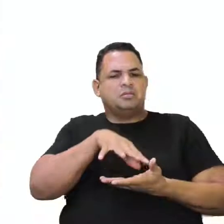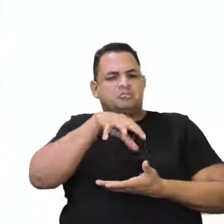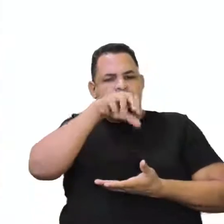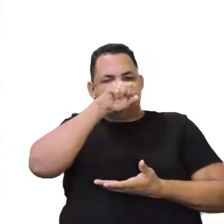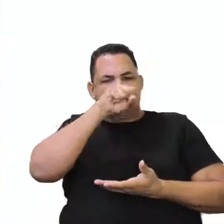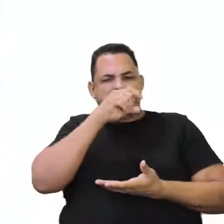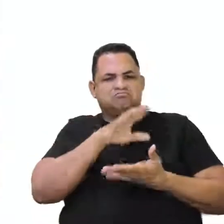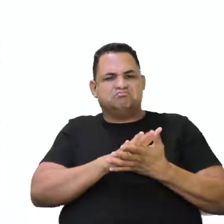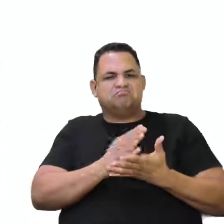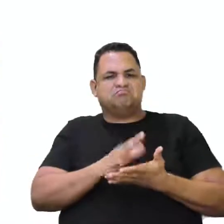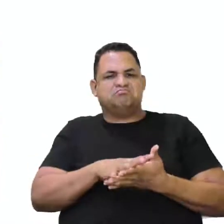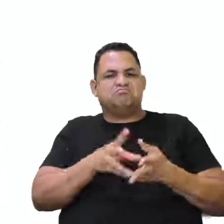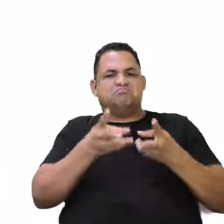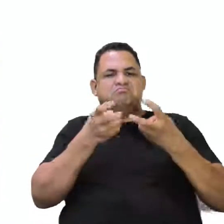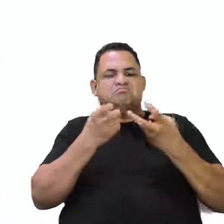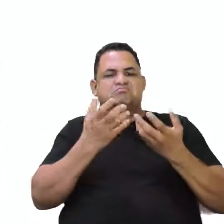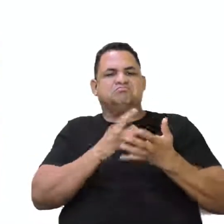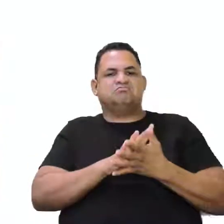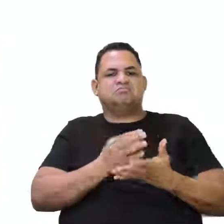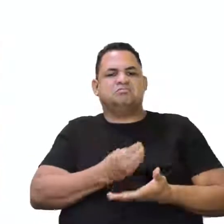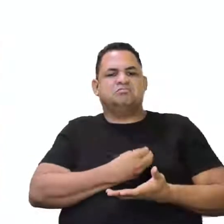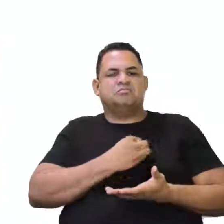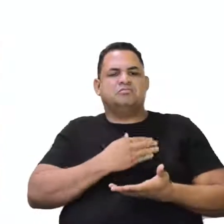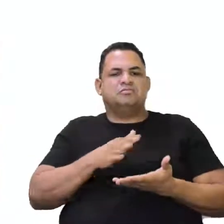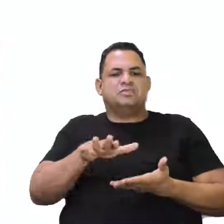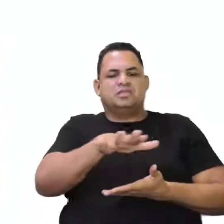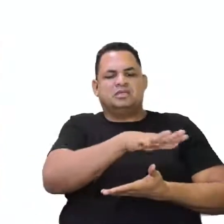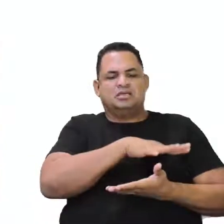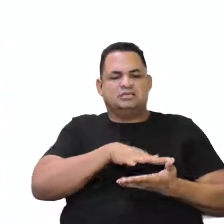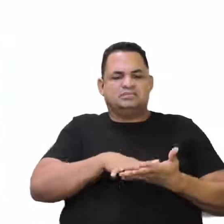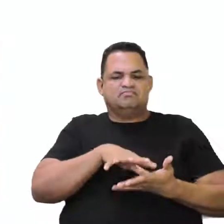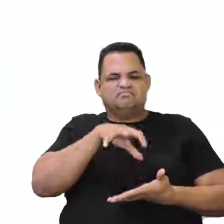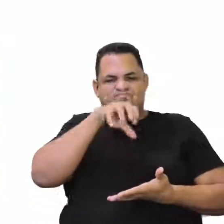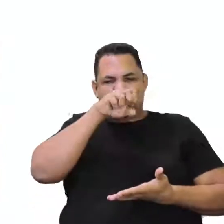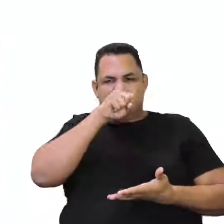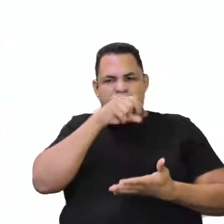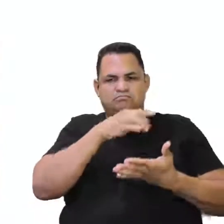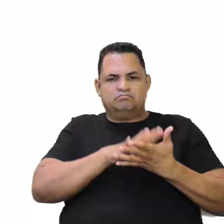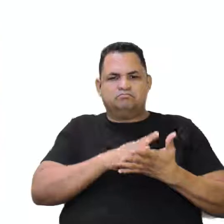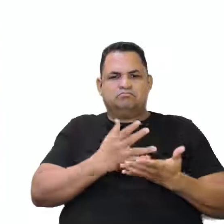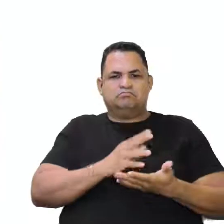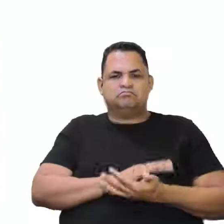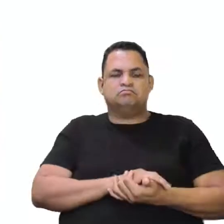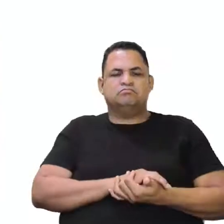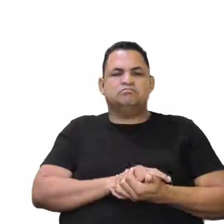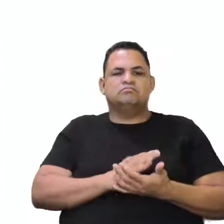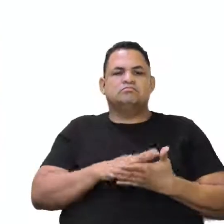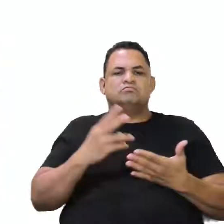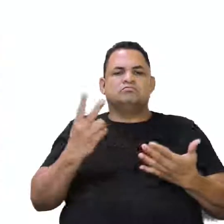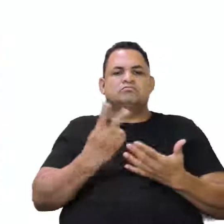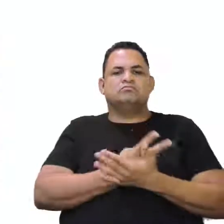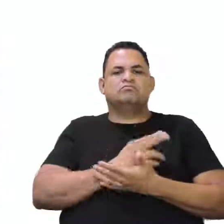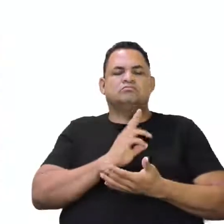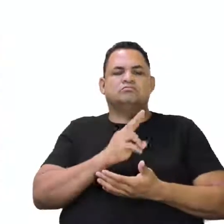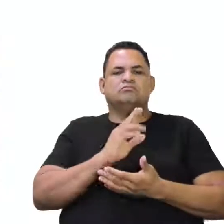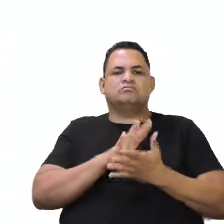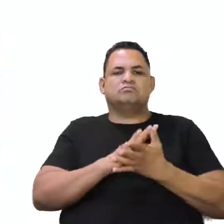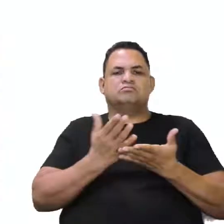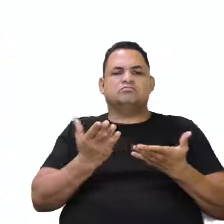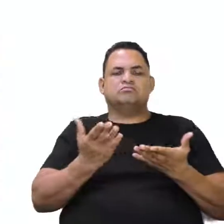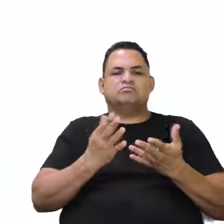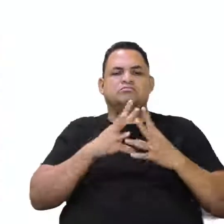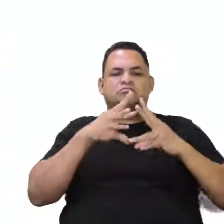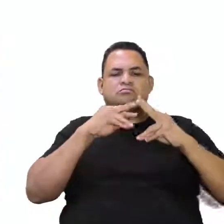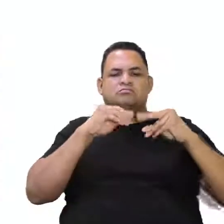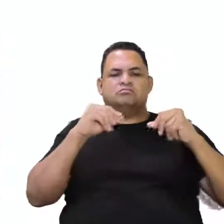ficar aquilo ali, os animais, os organismos, os seres vivos vão estar inalando aquele cheiro, mau cheiro, né? Provocado aí por aquele processo. E